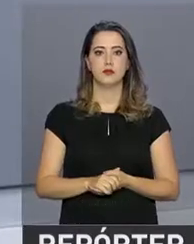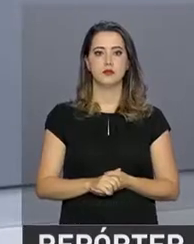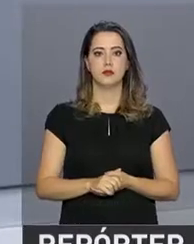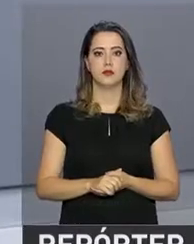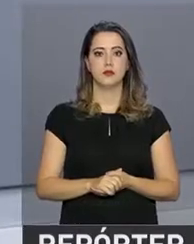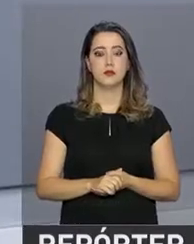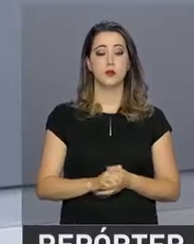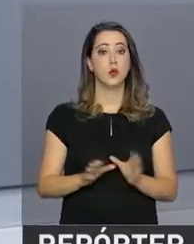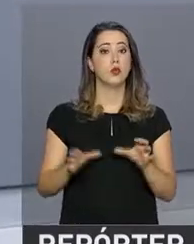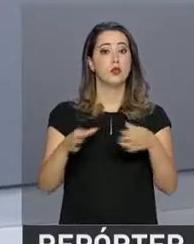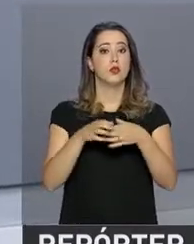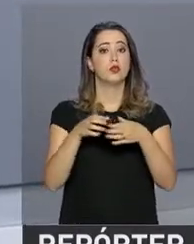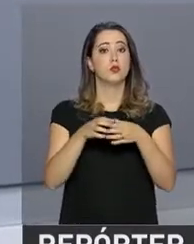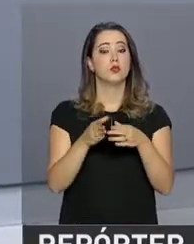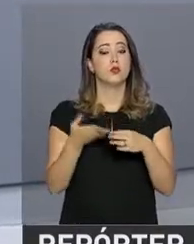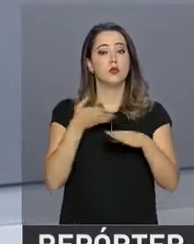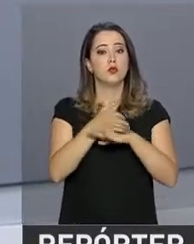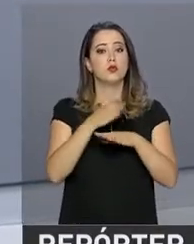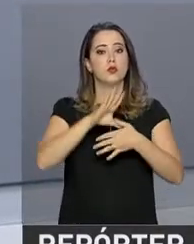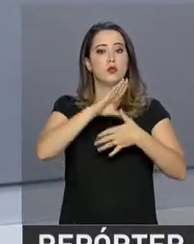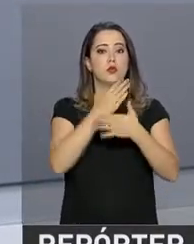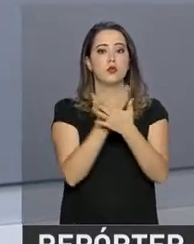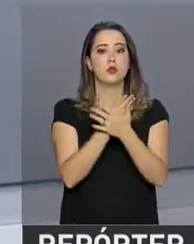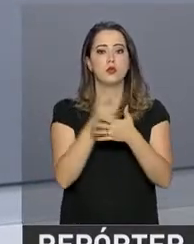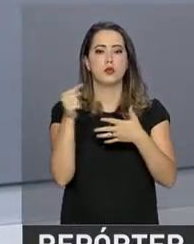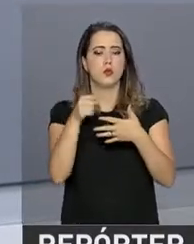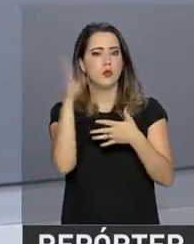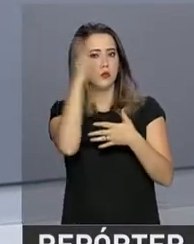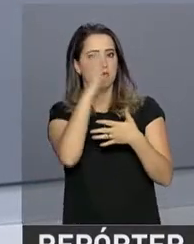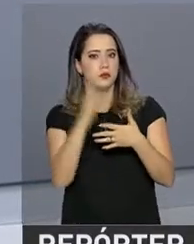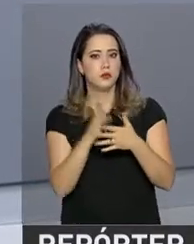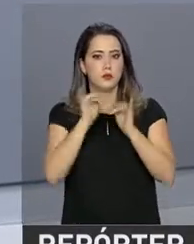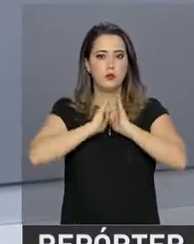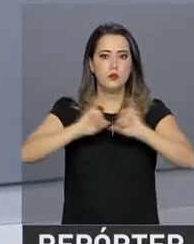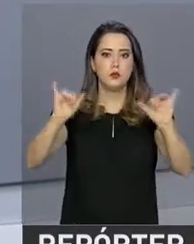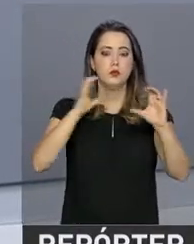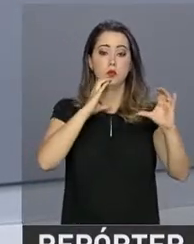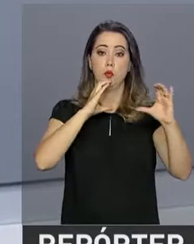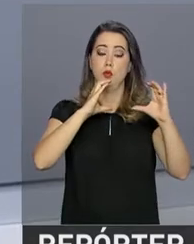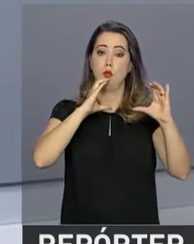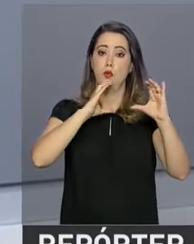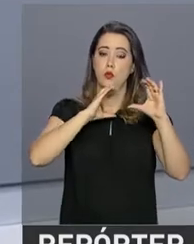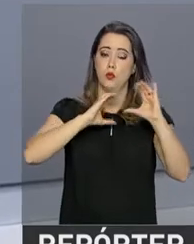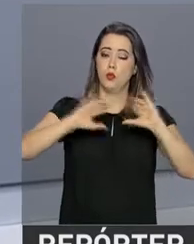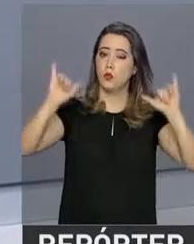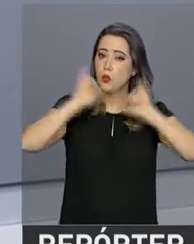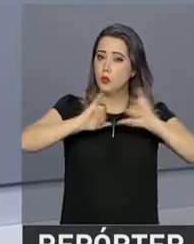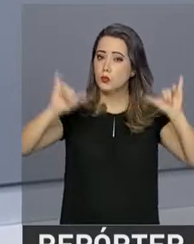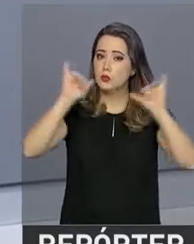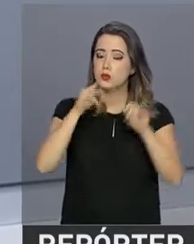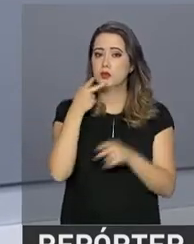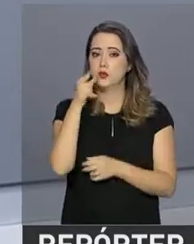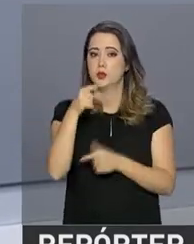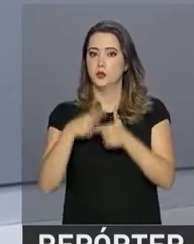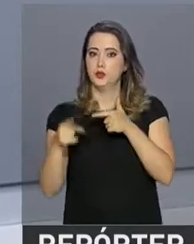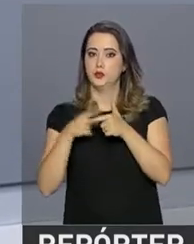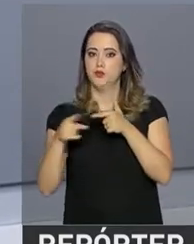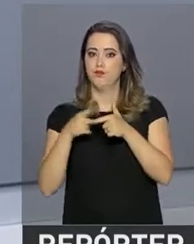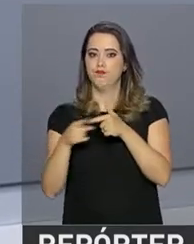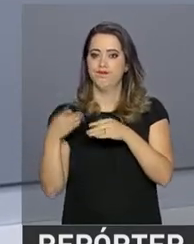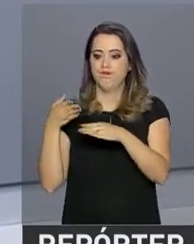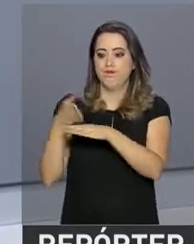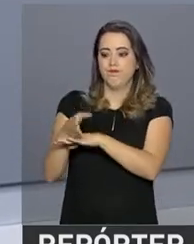os estados partes do mercosul entre eles o brasil lançaram um comunicado conjunto sobre a crise humanitária e